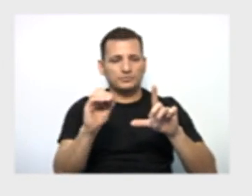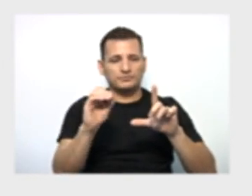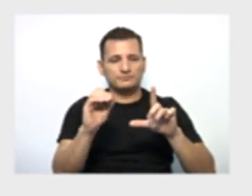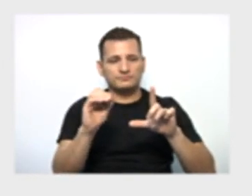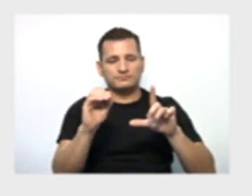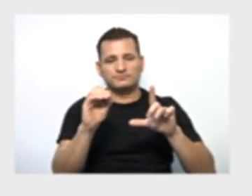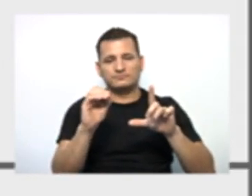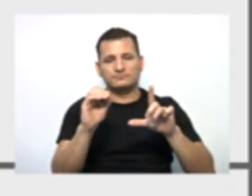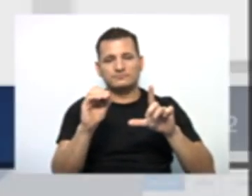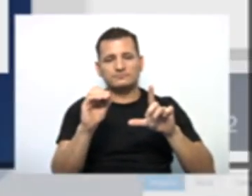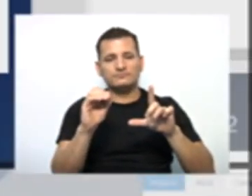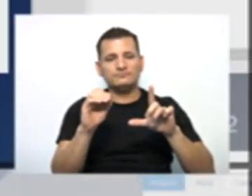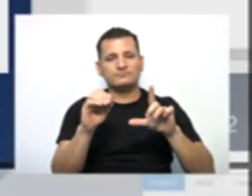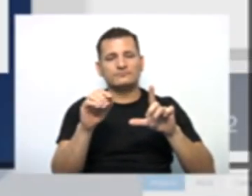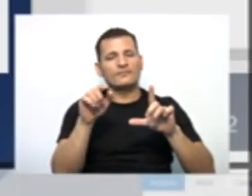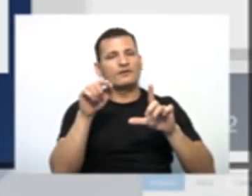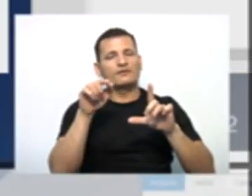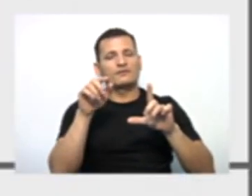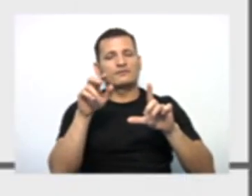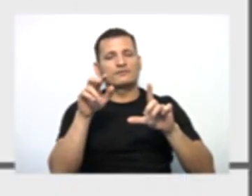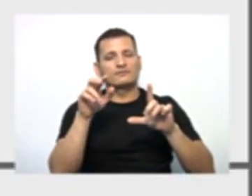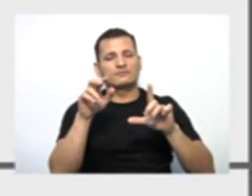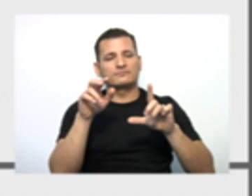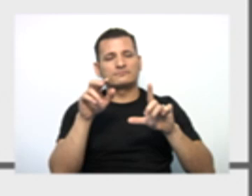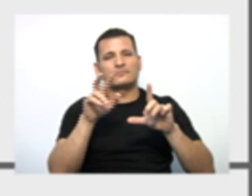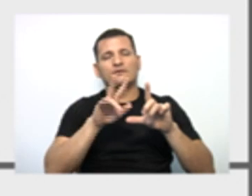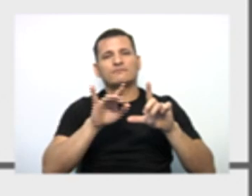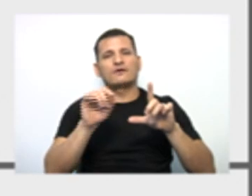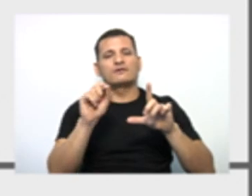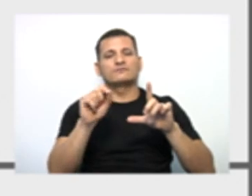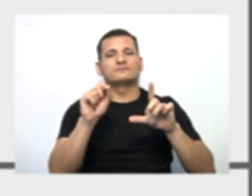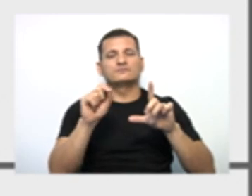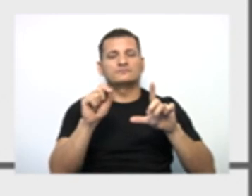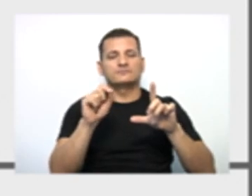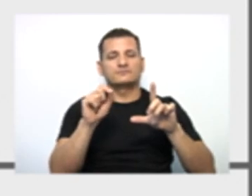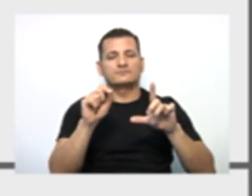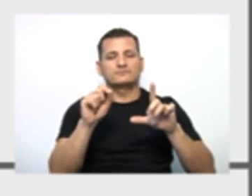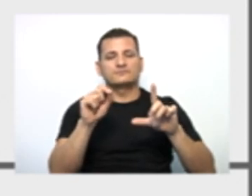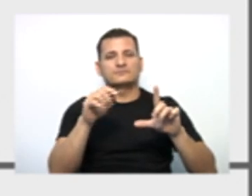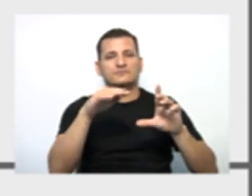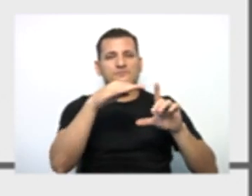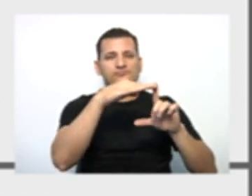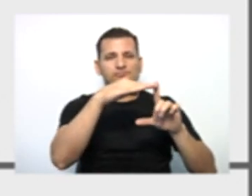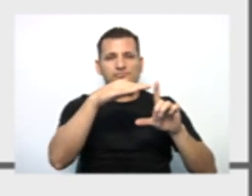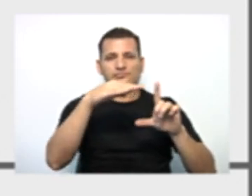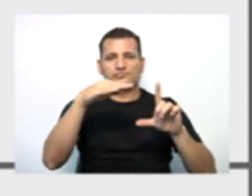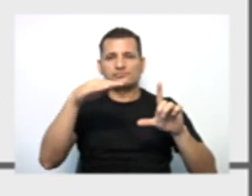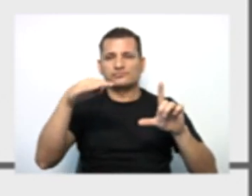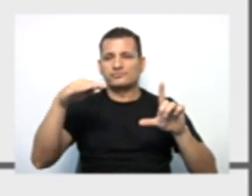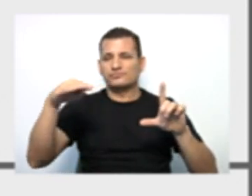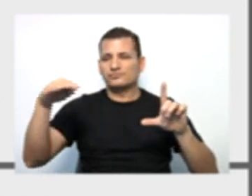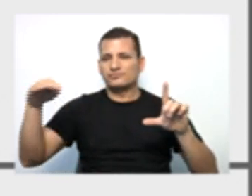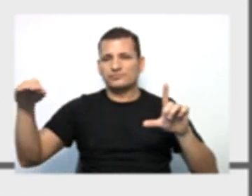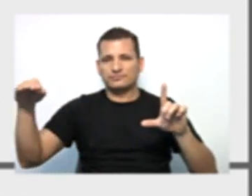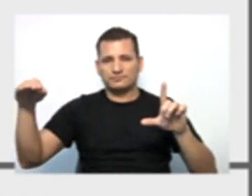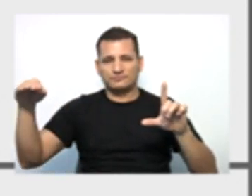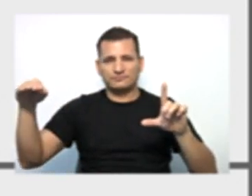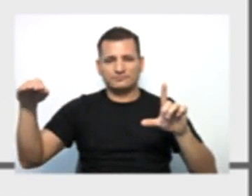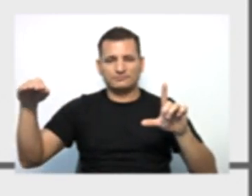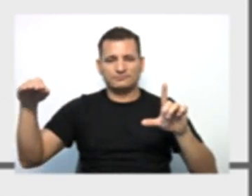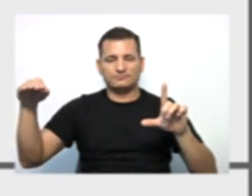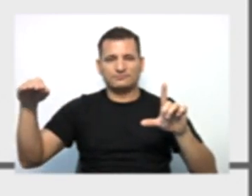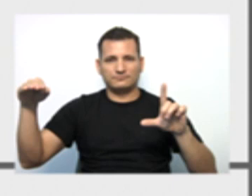vai ocupar toda essa lateral, linha horizontal do meu